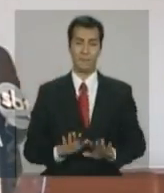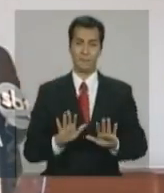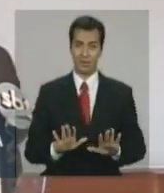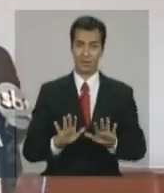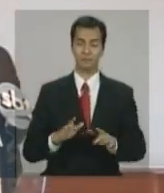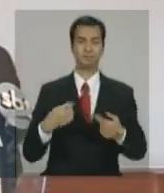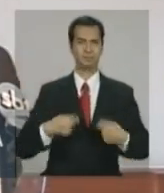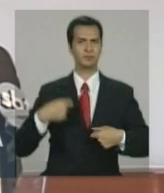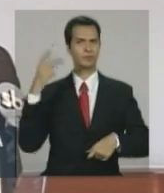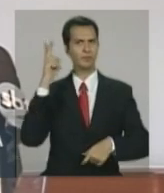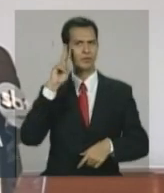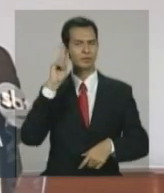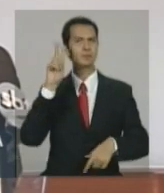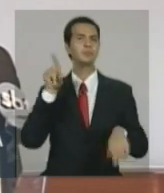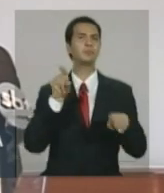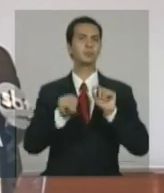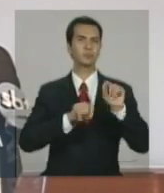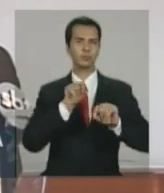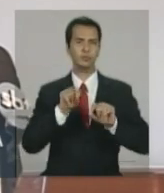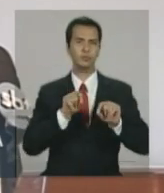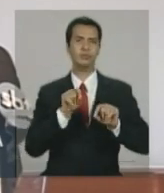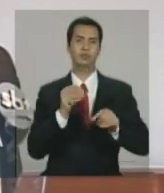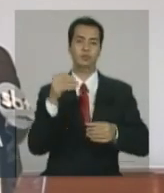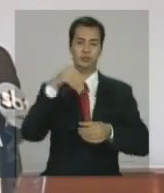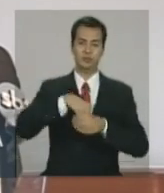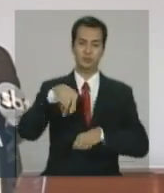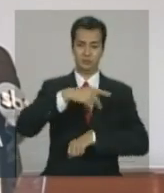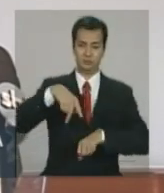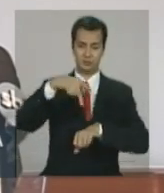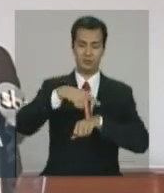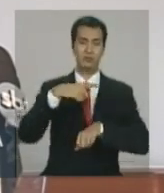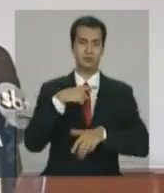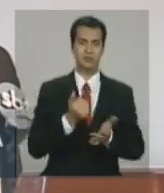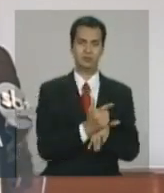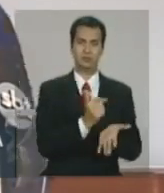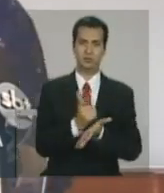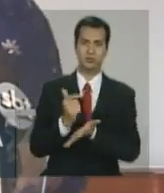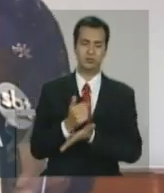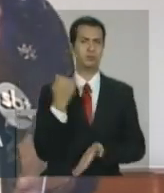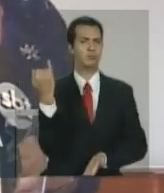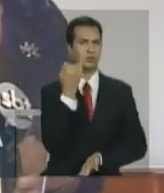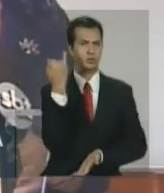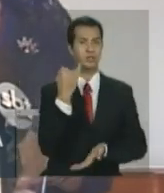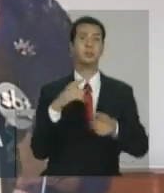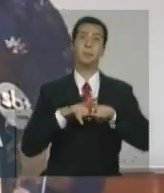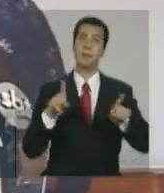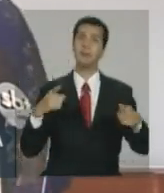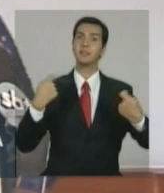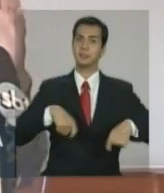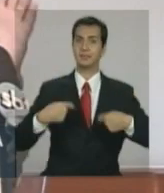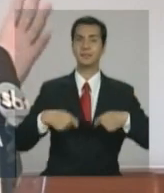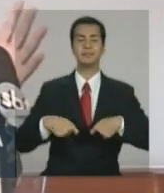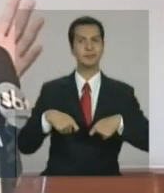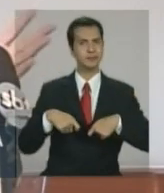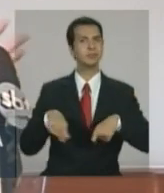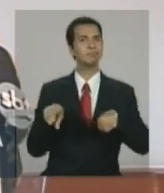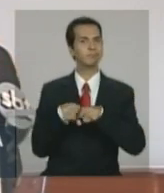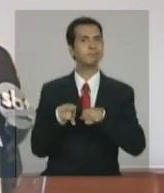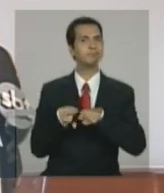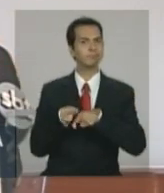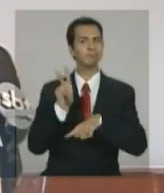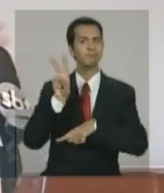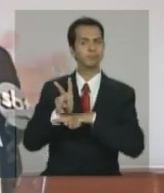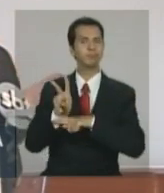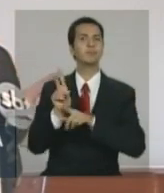mercados internos são fundamentais, mas que você tem de equilibrar também com a exportação, porque ninguém está defendendo aqui